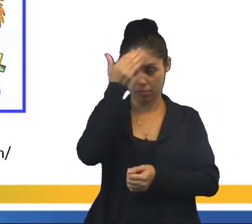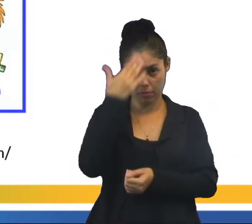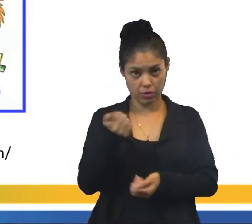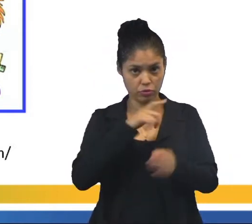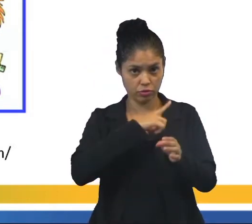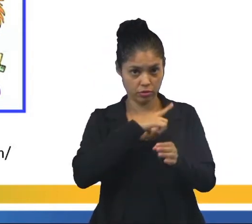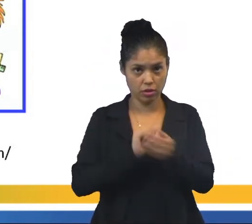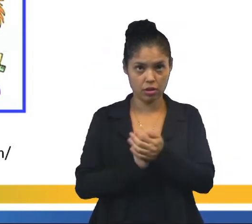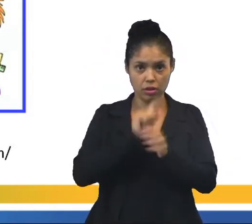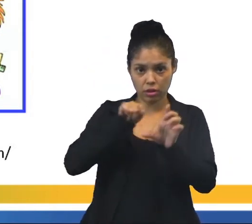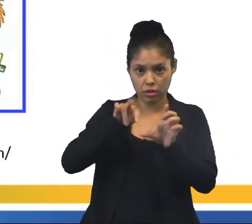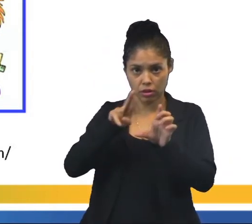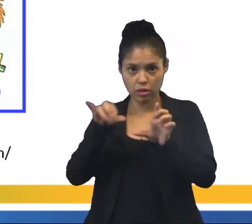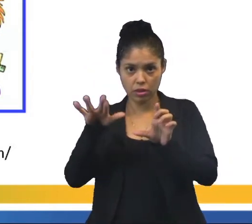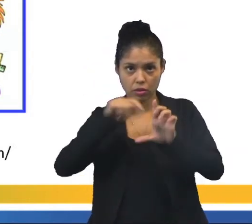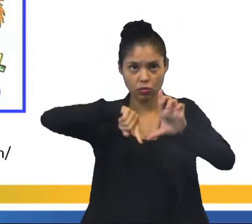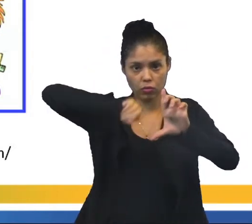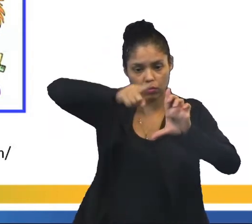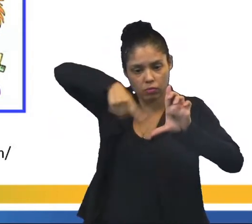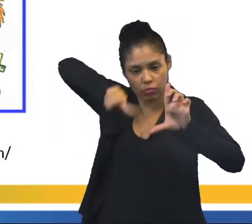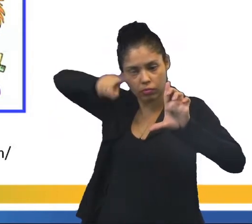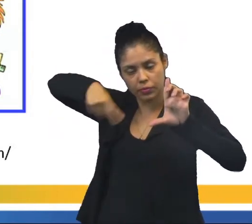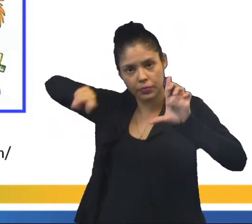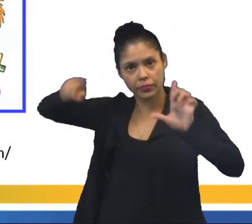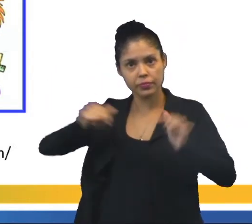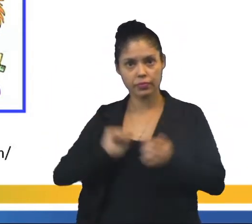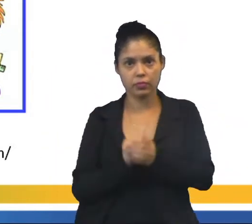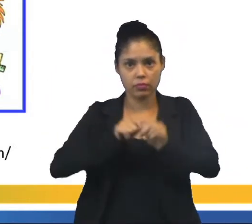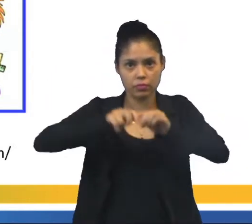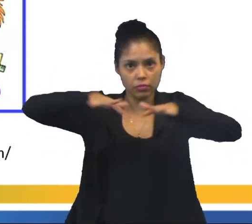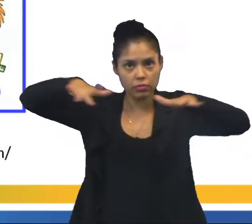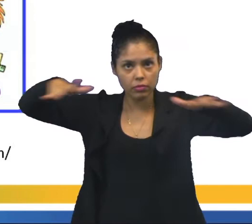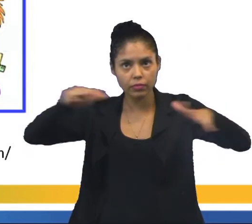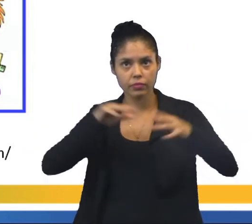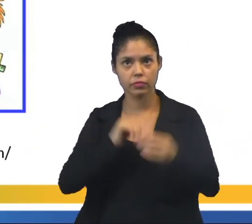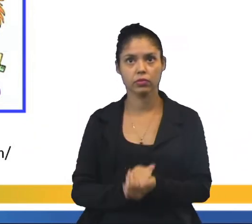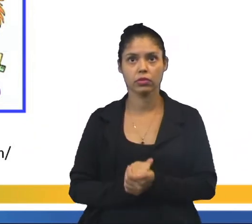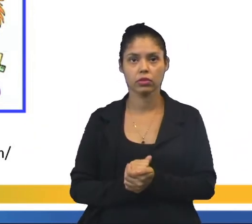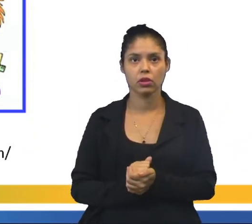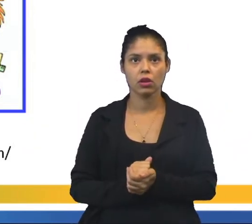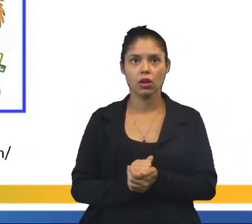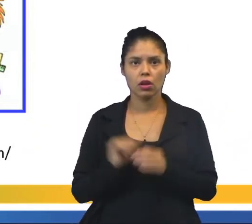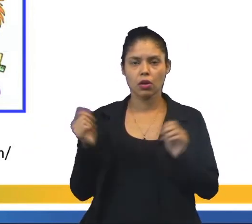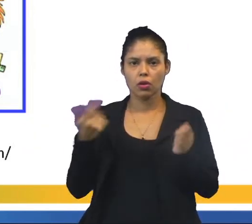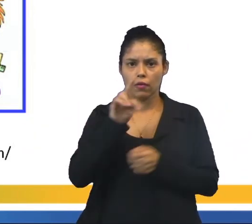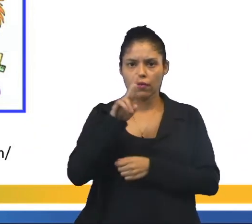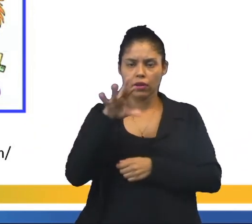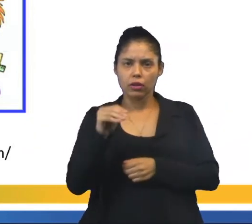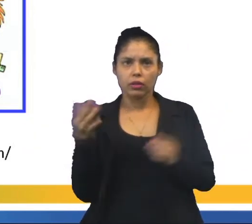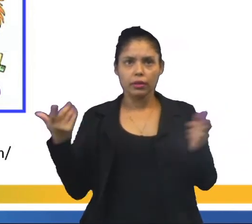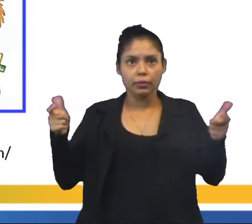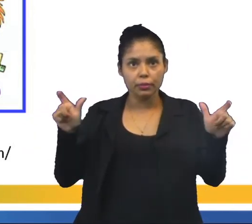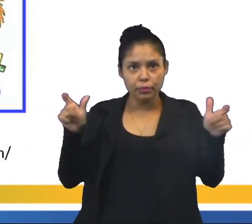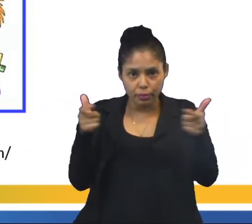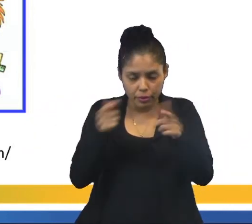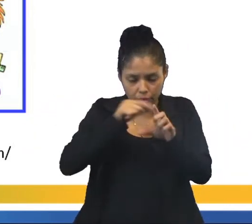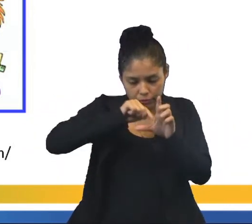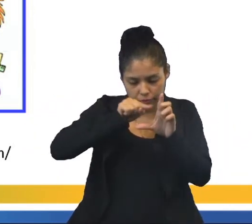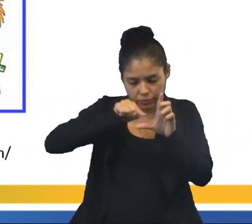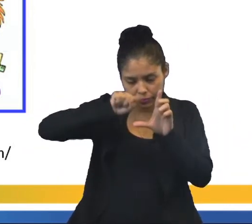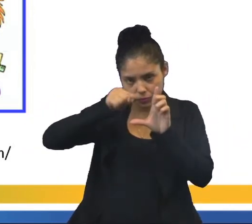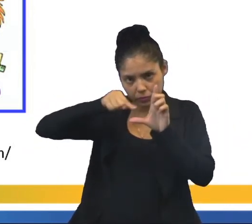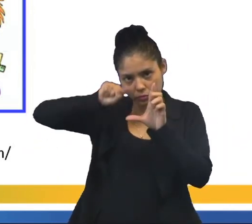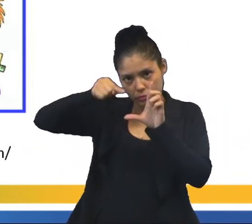né? Aí chama também de grande amplitude do som. E o som fraco, menor intensidade, pequena